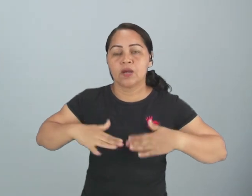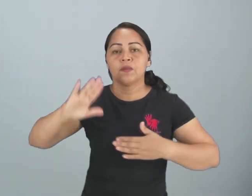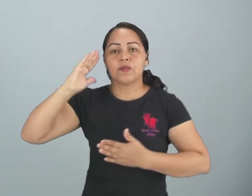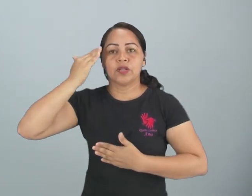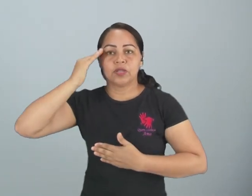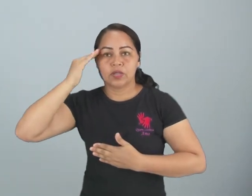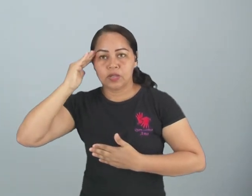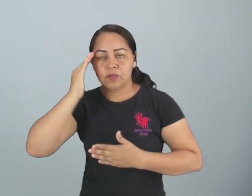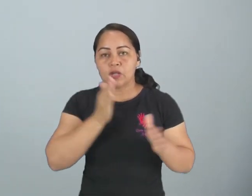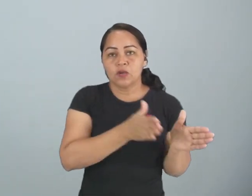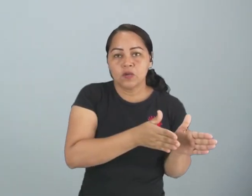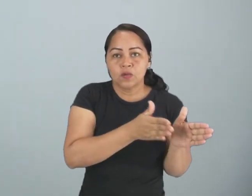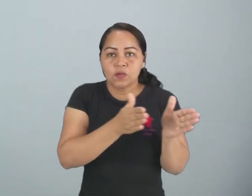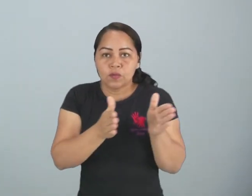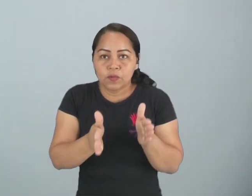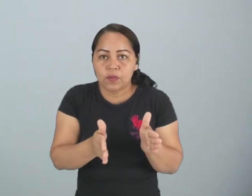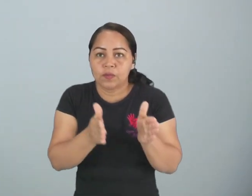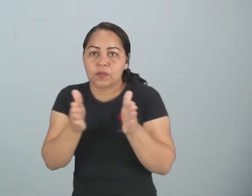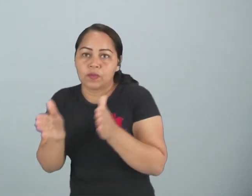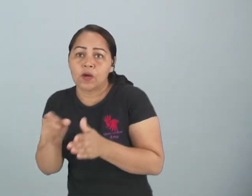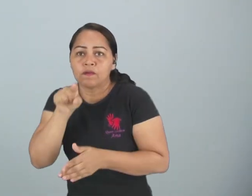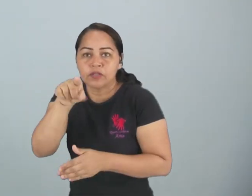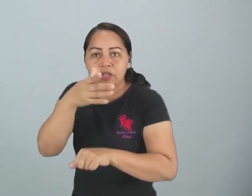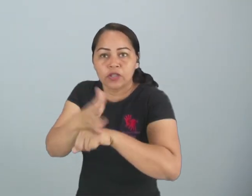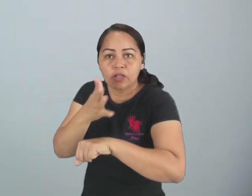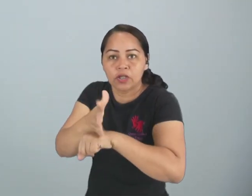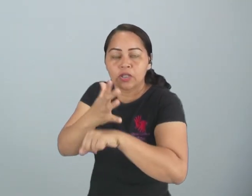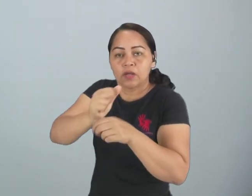as passagens, depois faça exercícios para